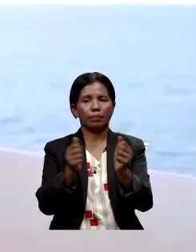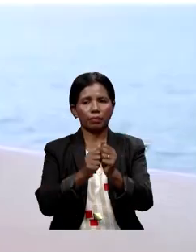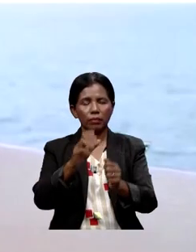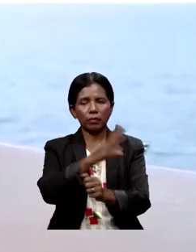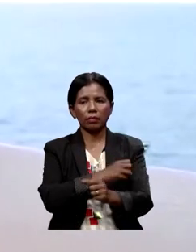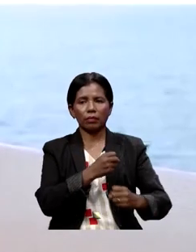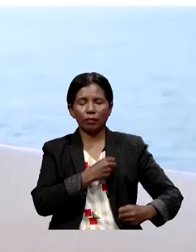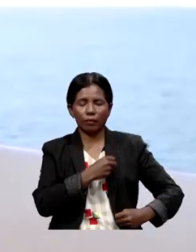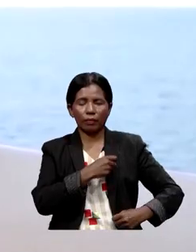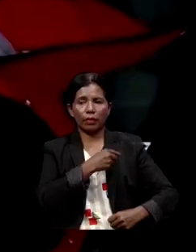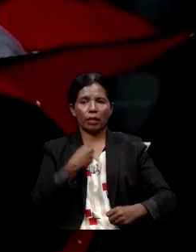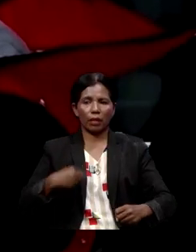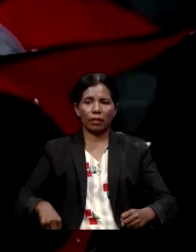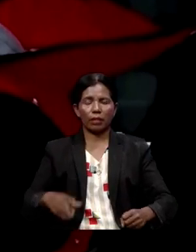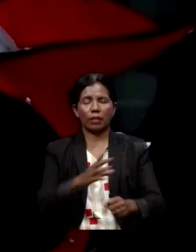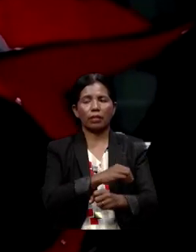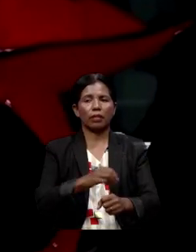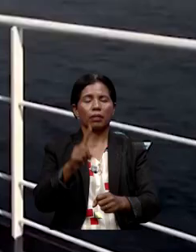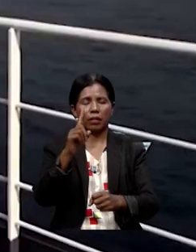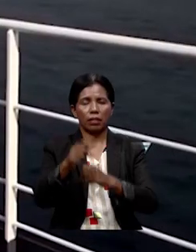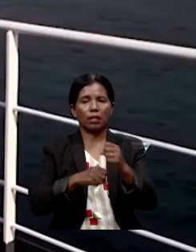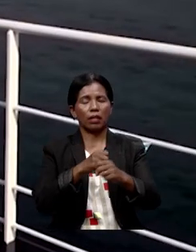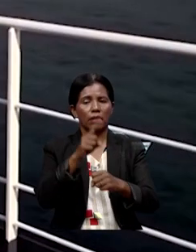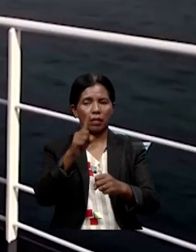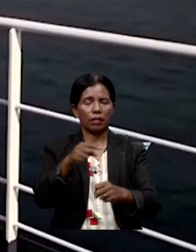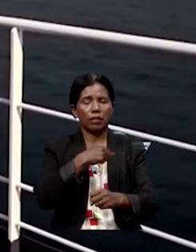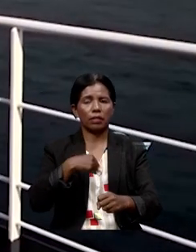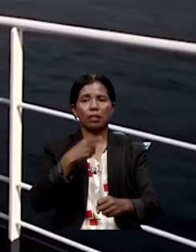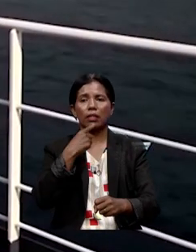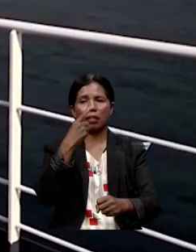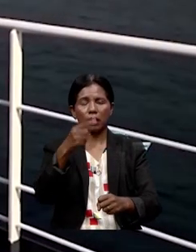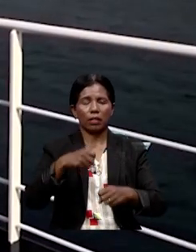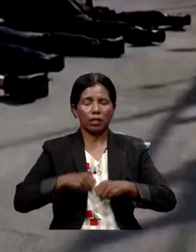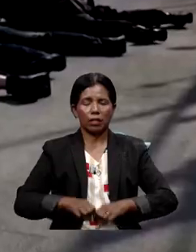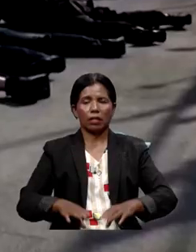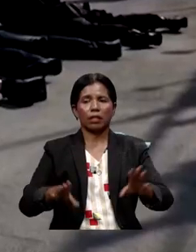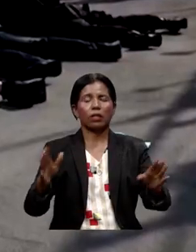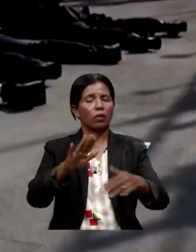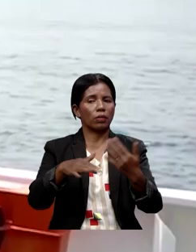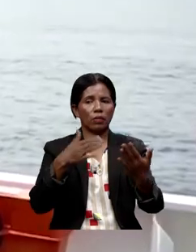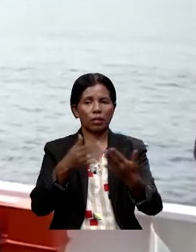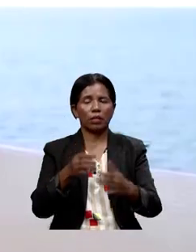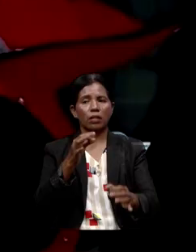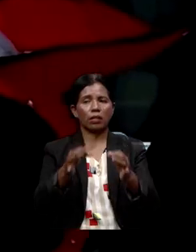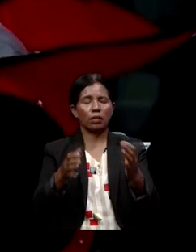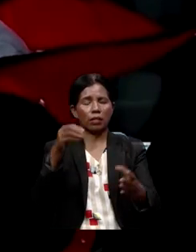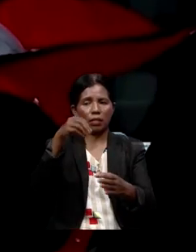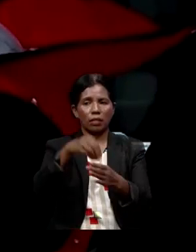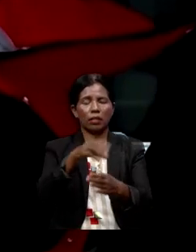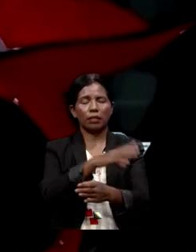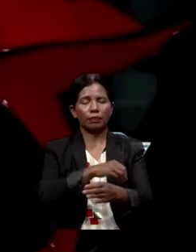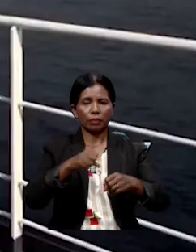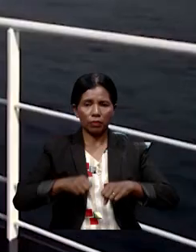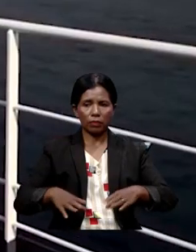guarda costeira sina nian durante dekada ide liubal. Sina reklama kuaze tasi sina sulnian tomak maski iha reklamasan